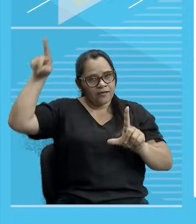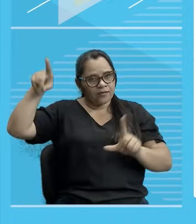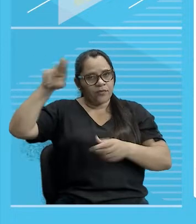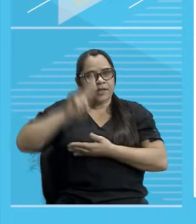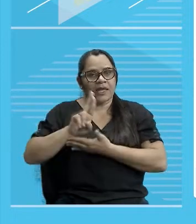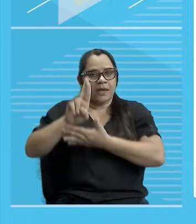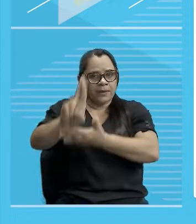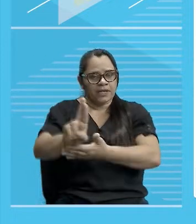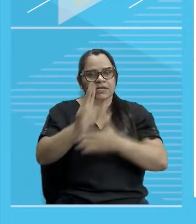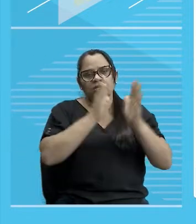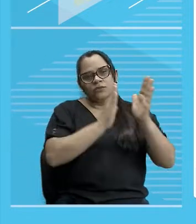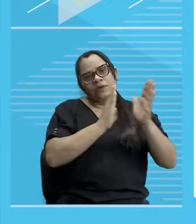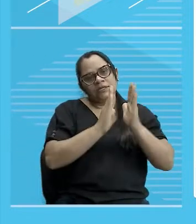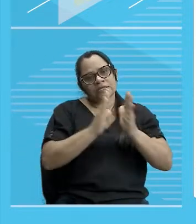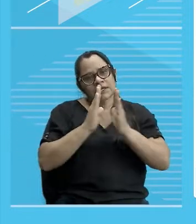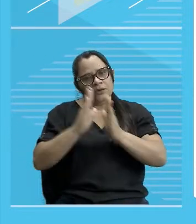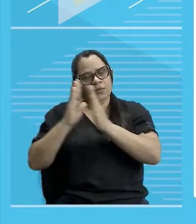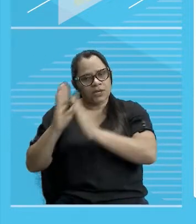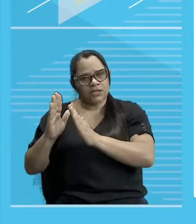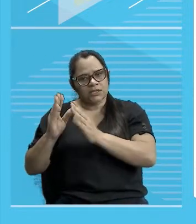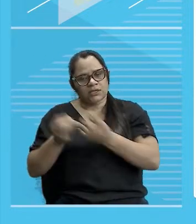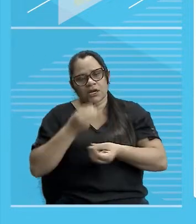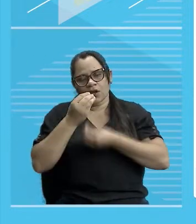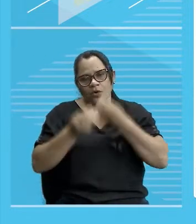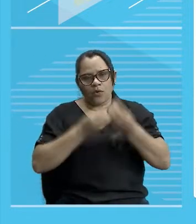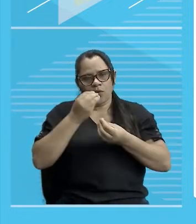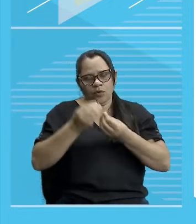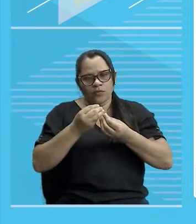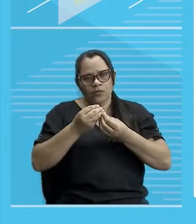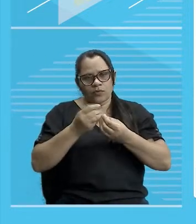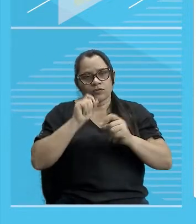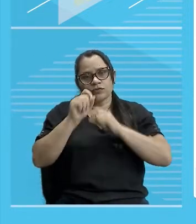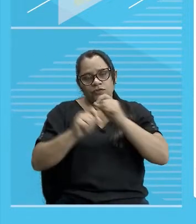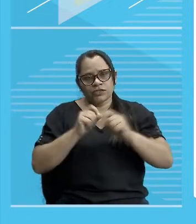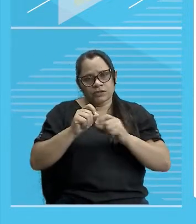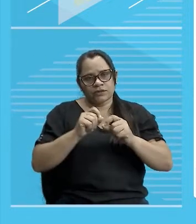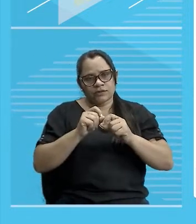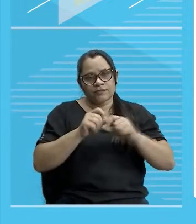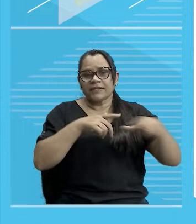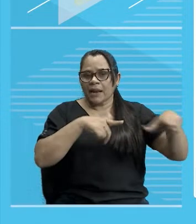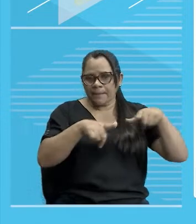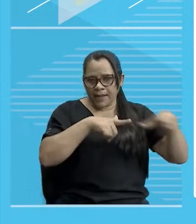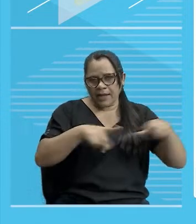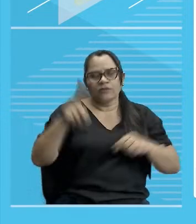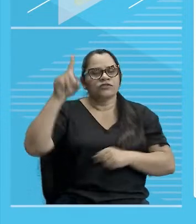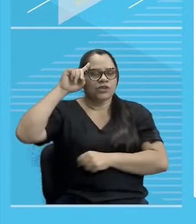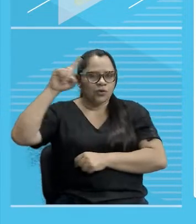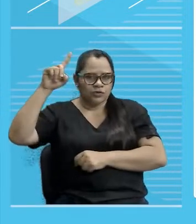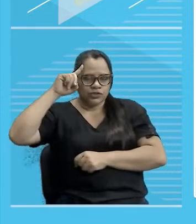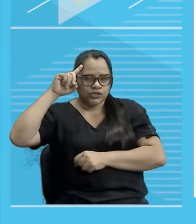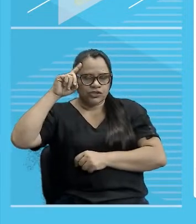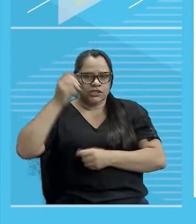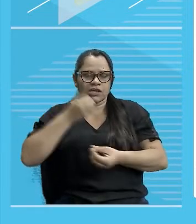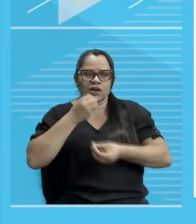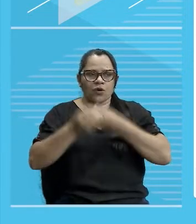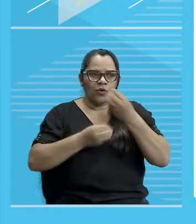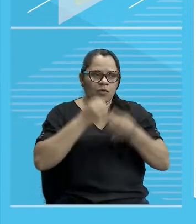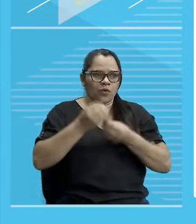representar uma sequência de rotinas de procedimentos de atividades